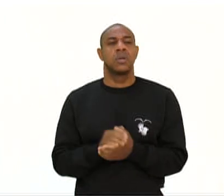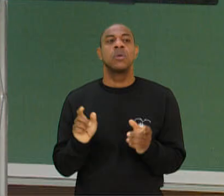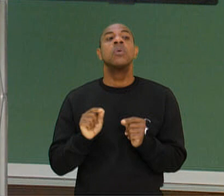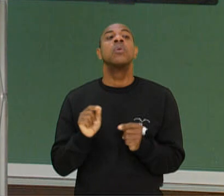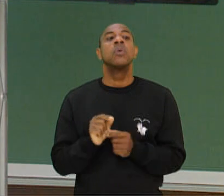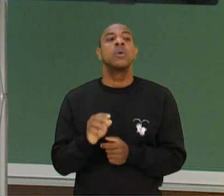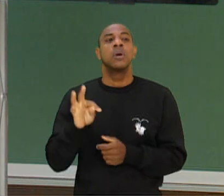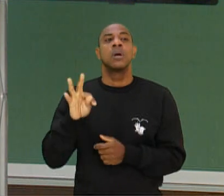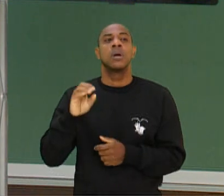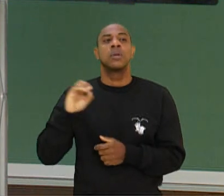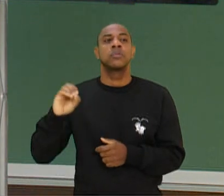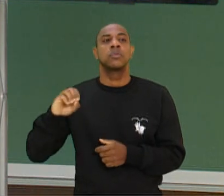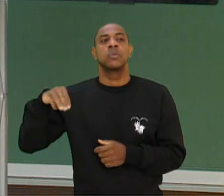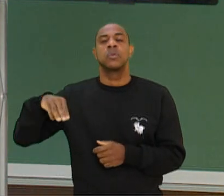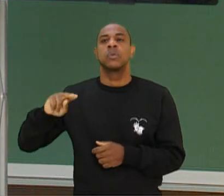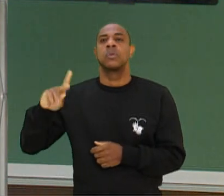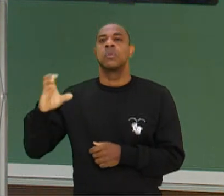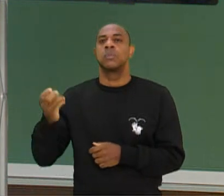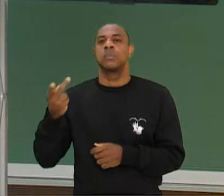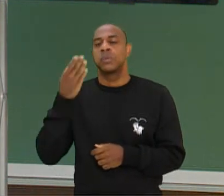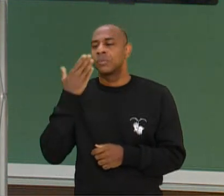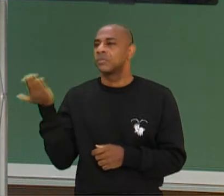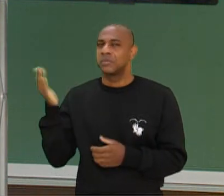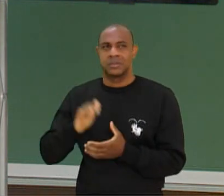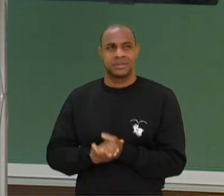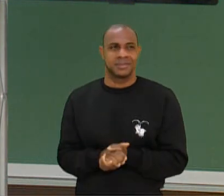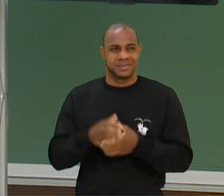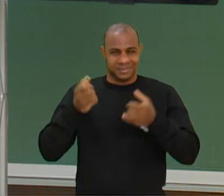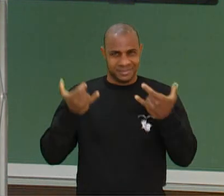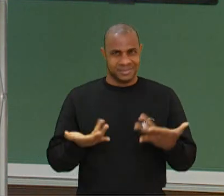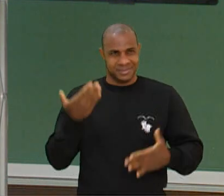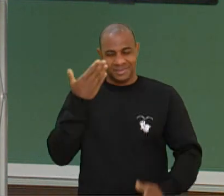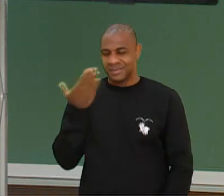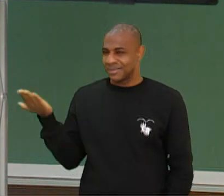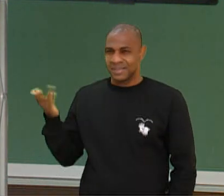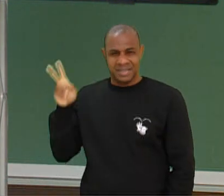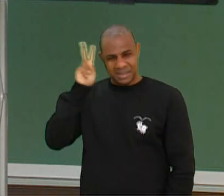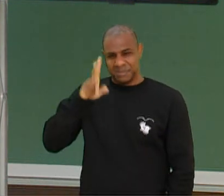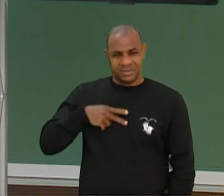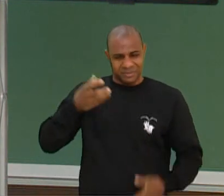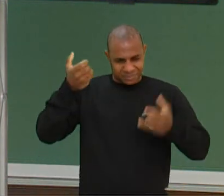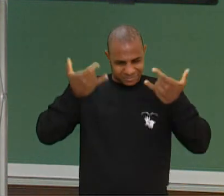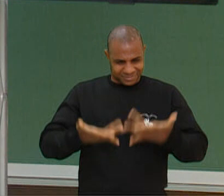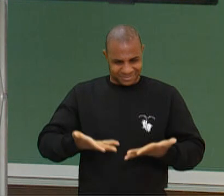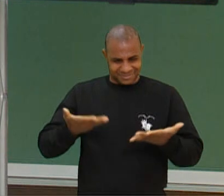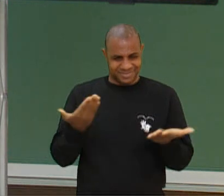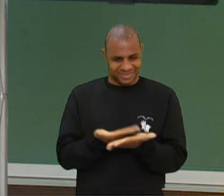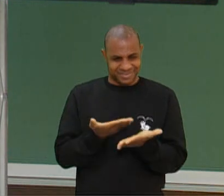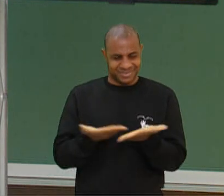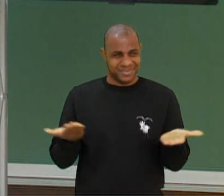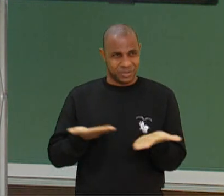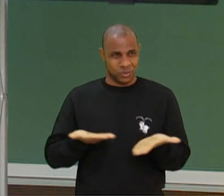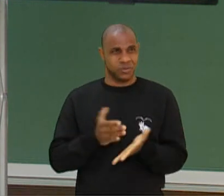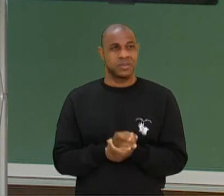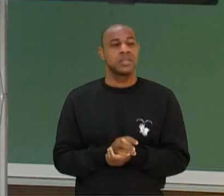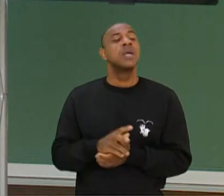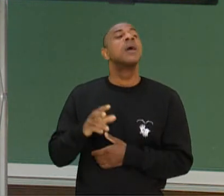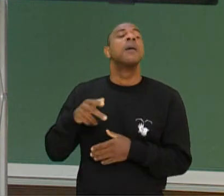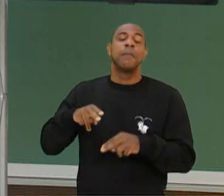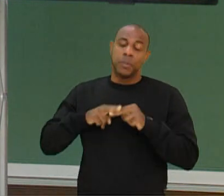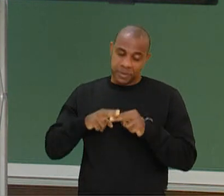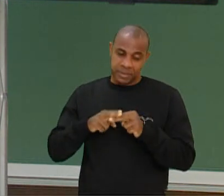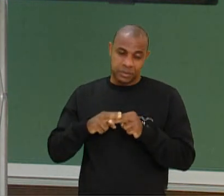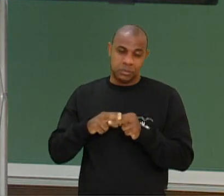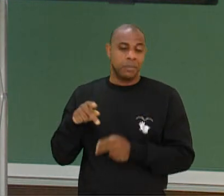para vocês que nós iríamos estudar sobre much, many, mais um pouquinho? Ah, então por isso que a teacher escolheu